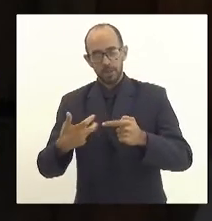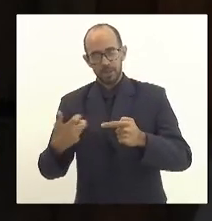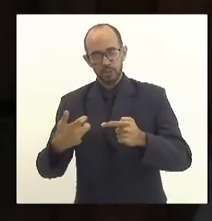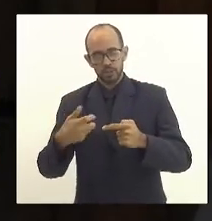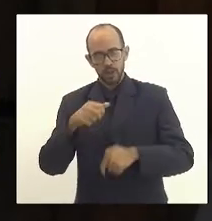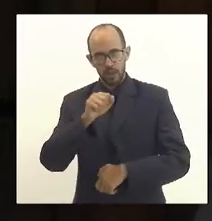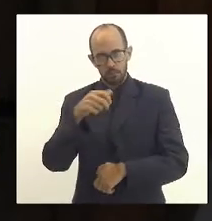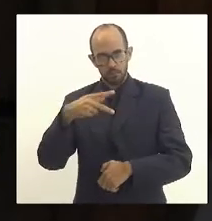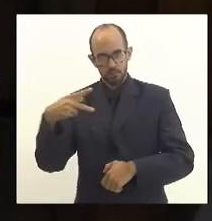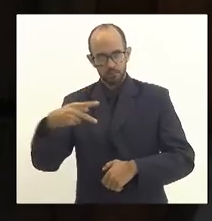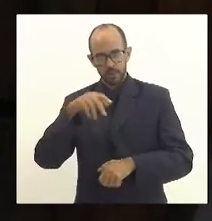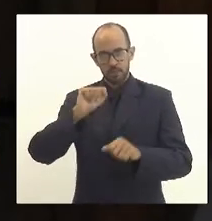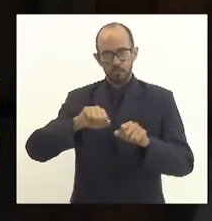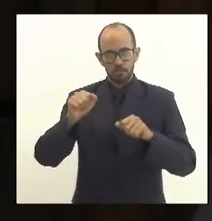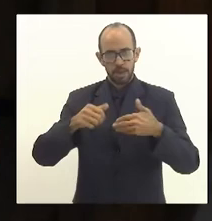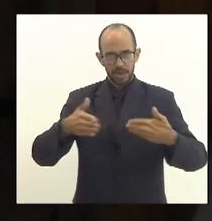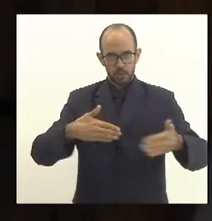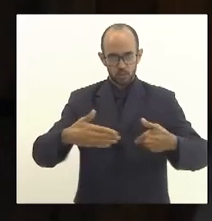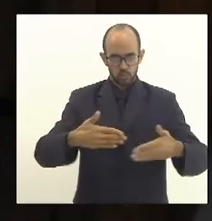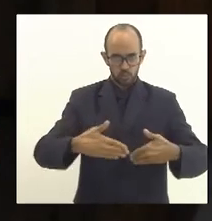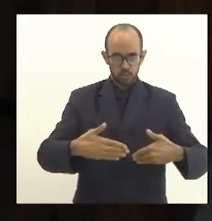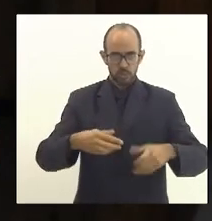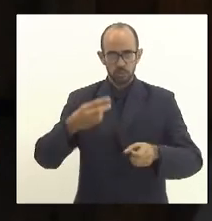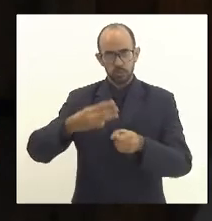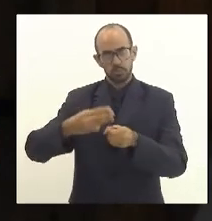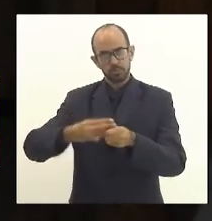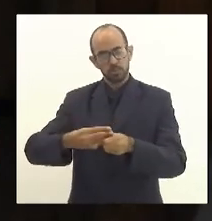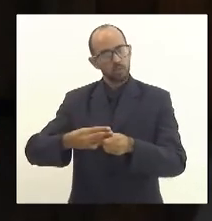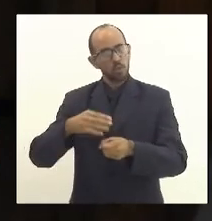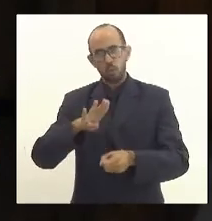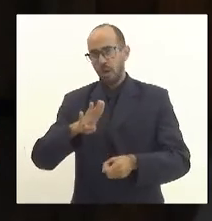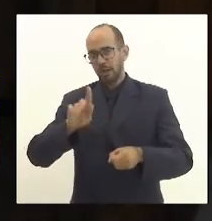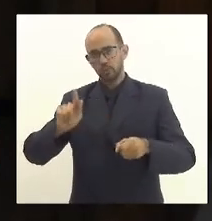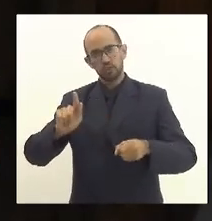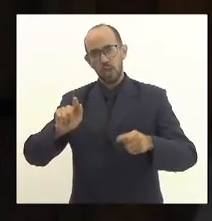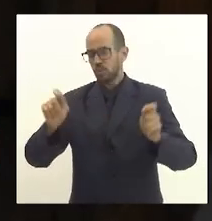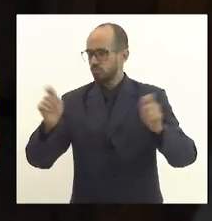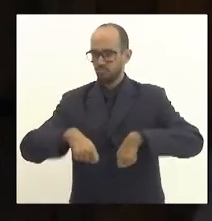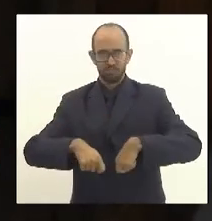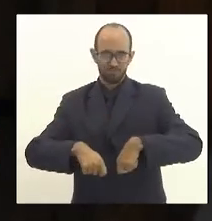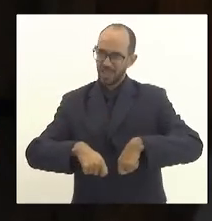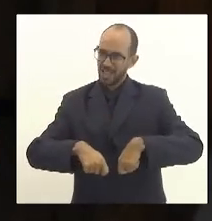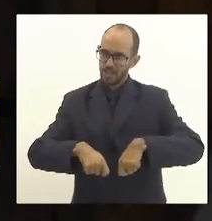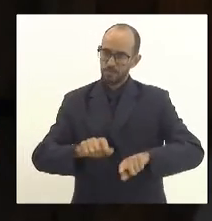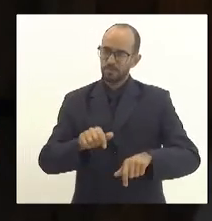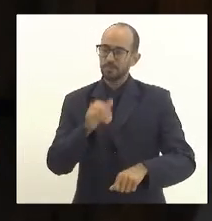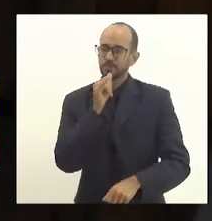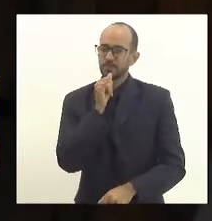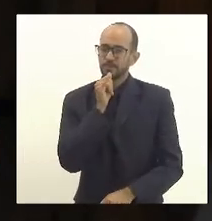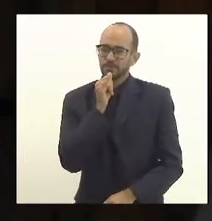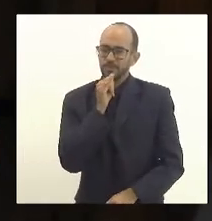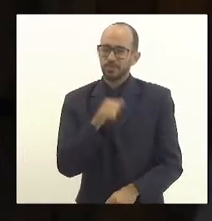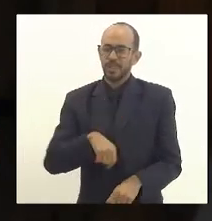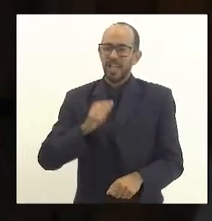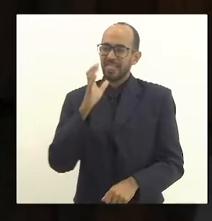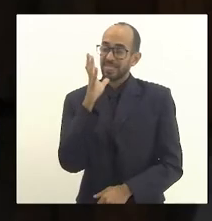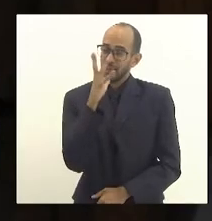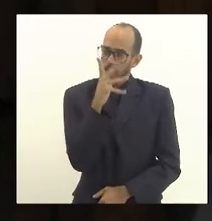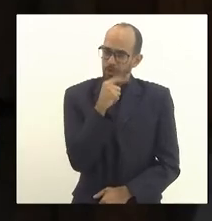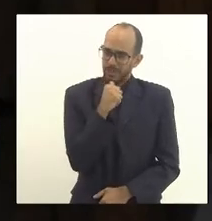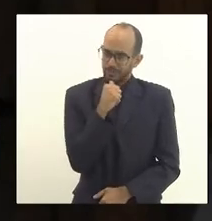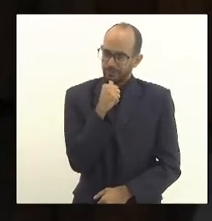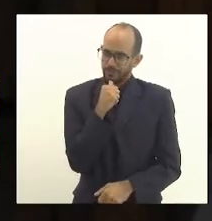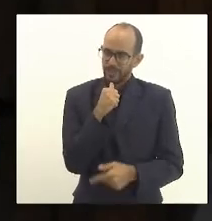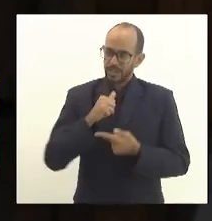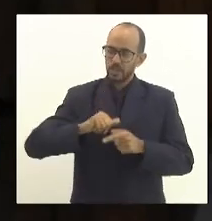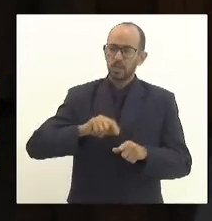para indústrias e para cidades que o 4G não permitia. Coisas como latência quase zero. O que